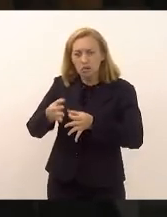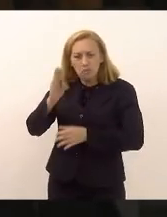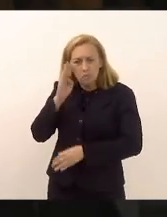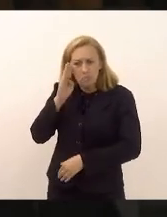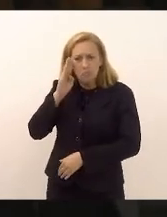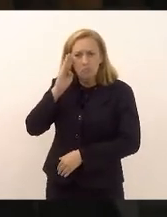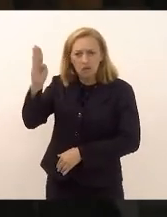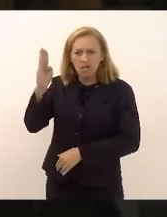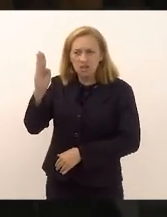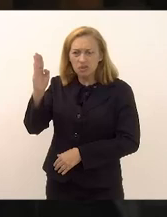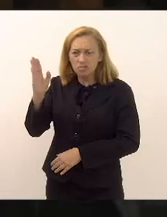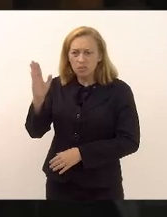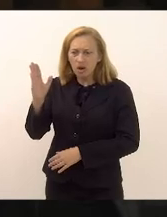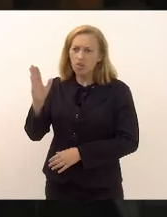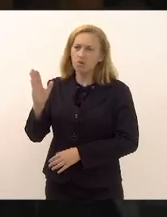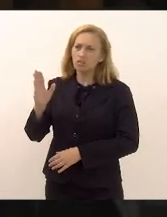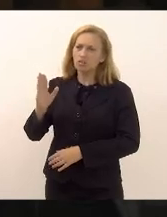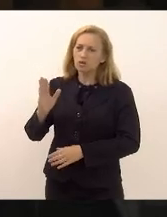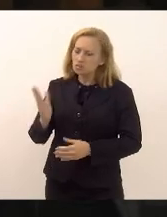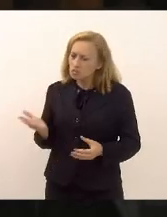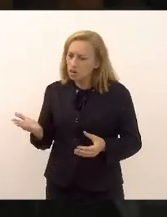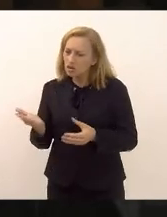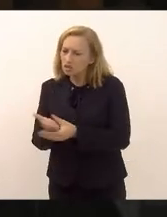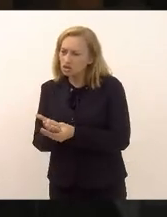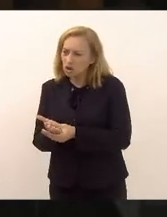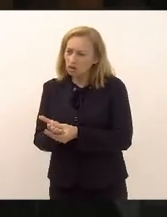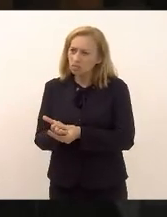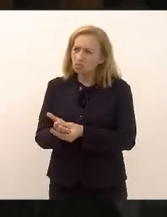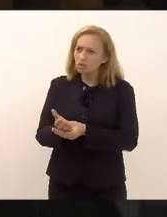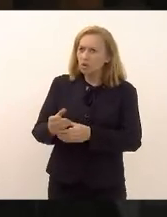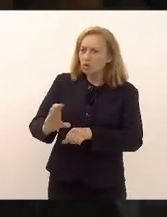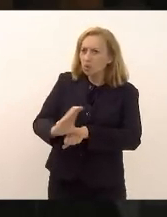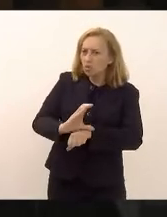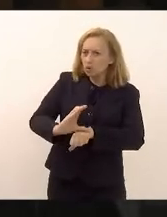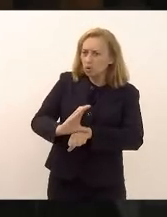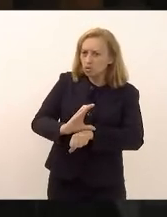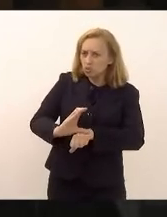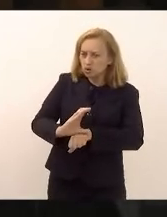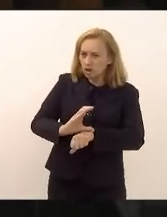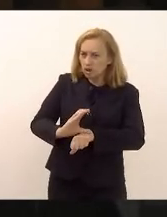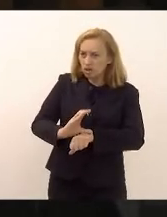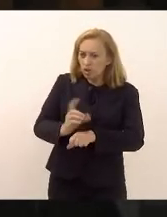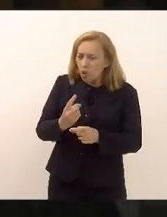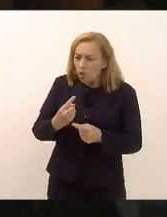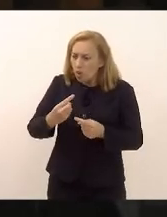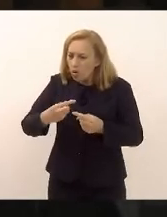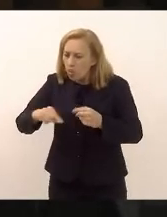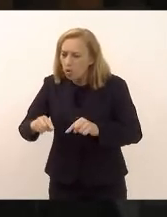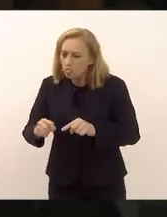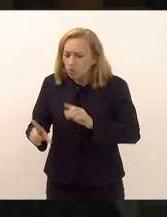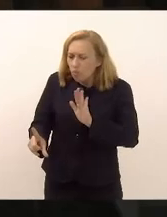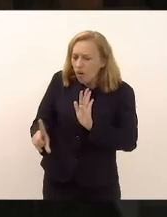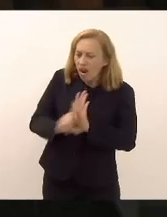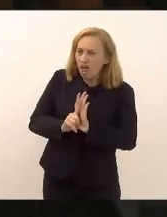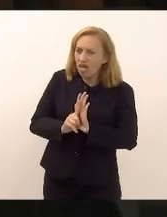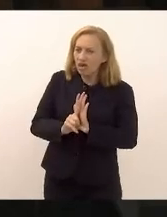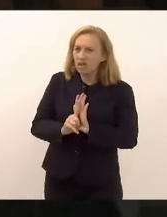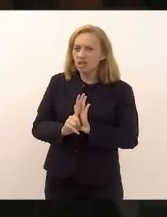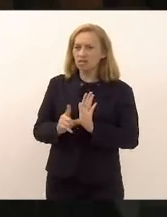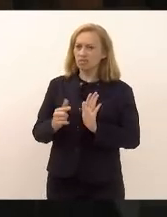especial, com uma ação de inconstitucionalidade contra uma lei que sou